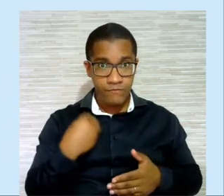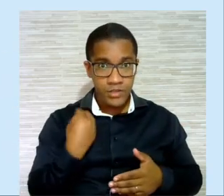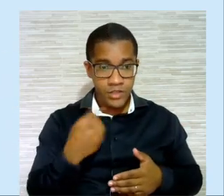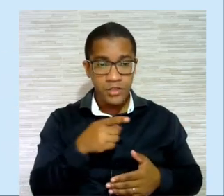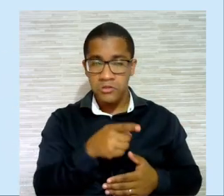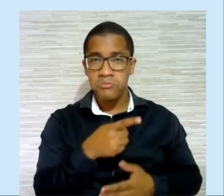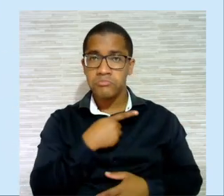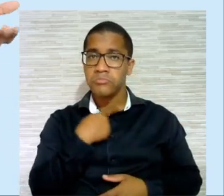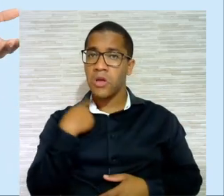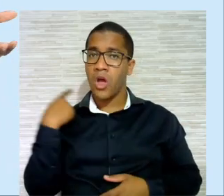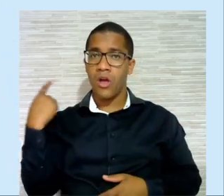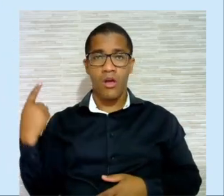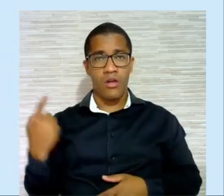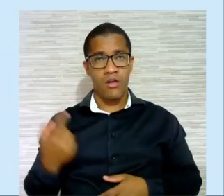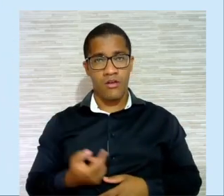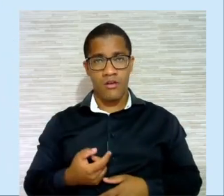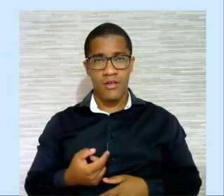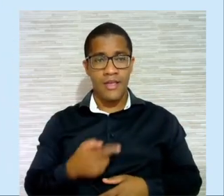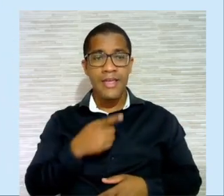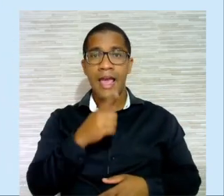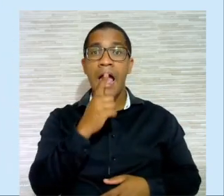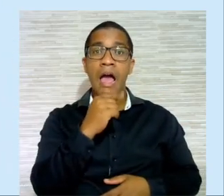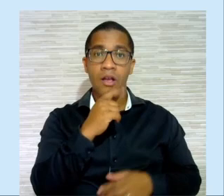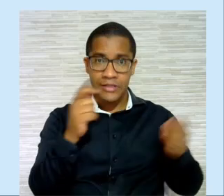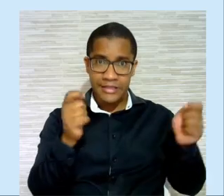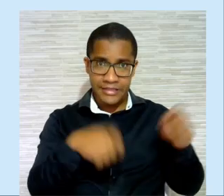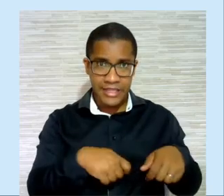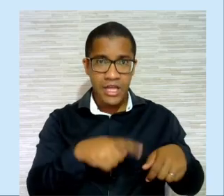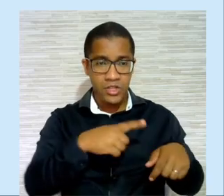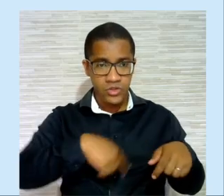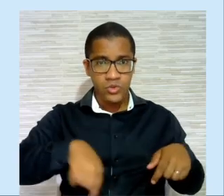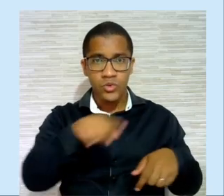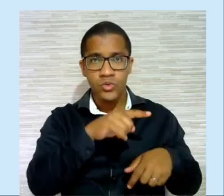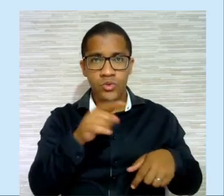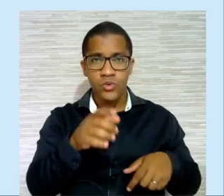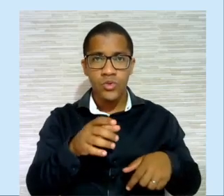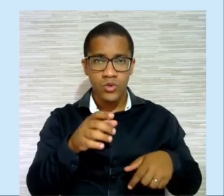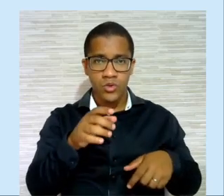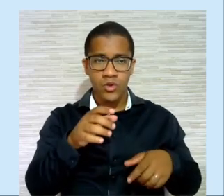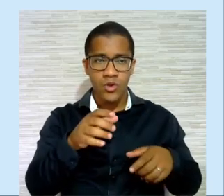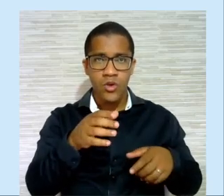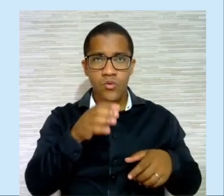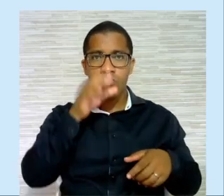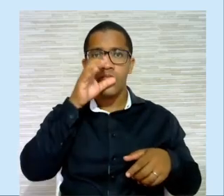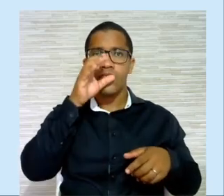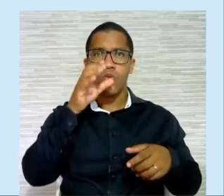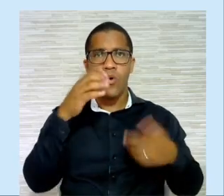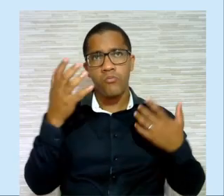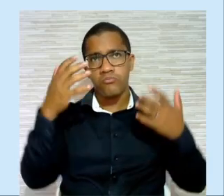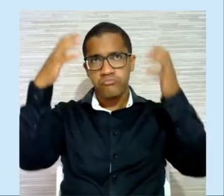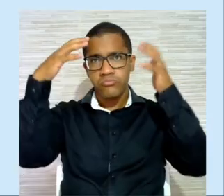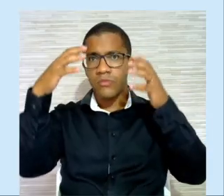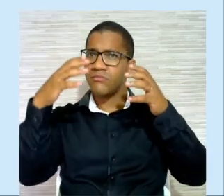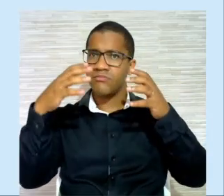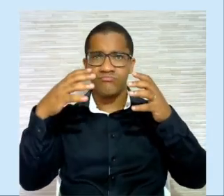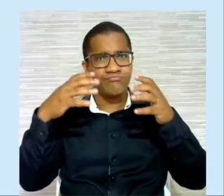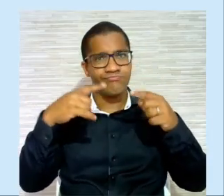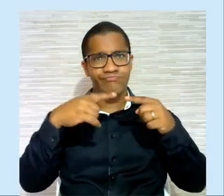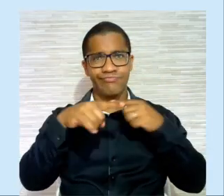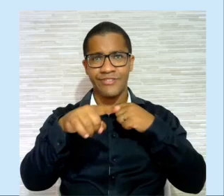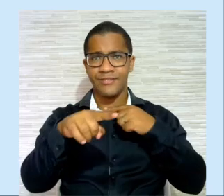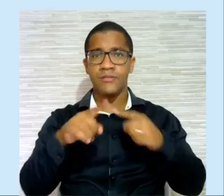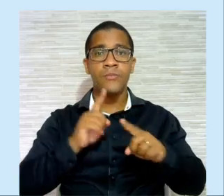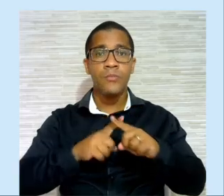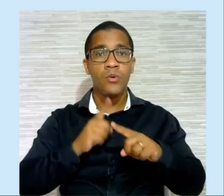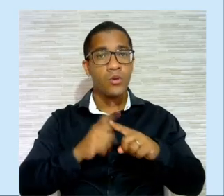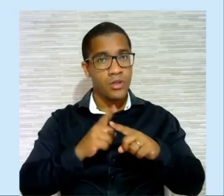também se contaminem. E a água fique imprópria para o nosso consumo também. Tá, gente? Então, existe aí todo um cuidado que se deve ter com